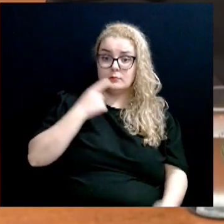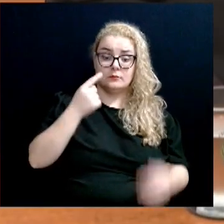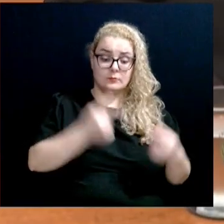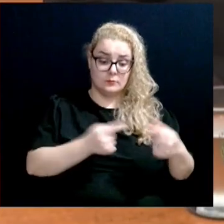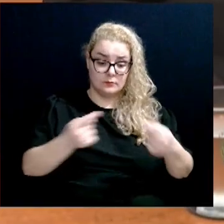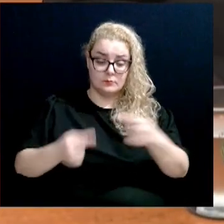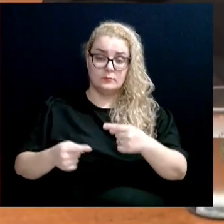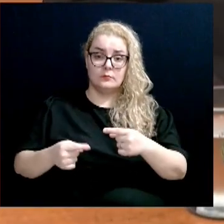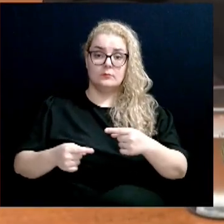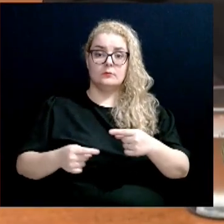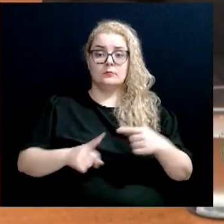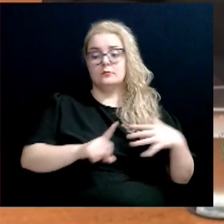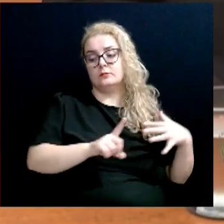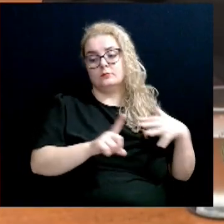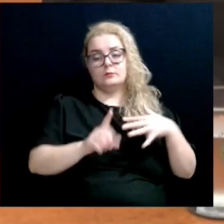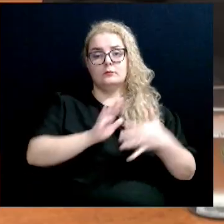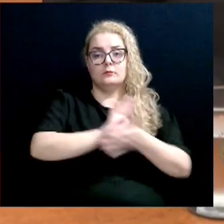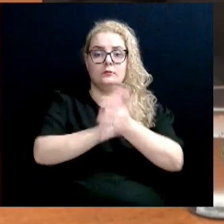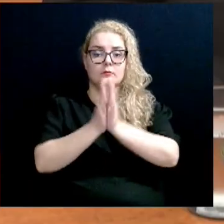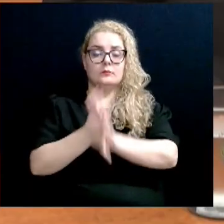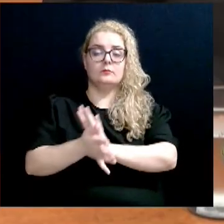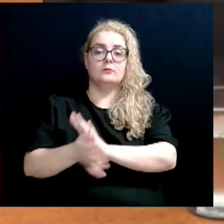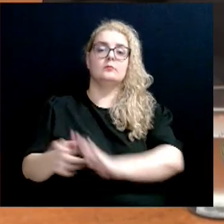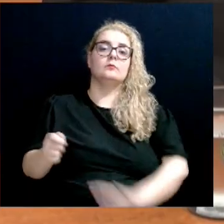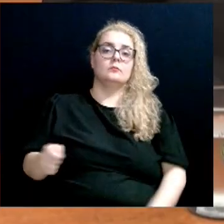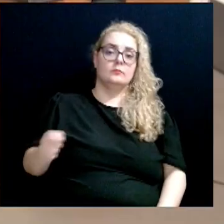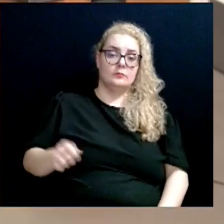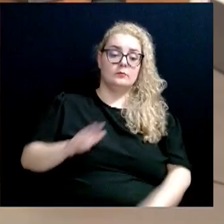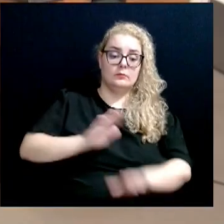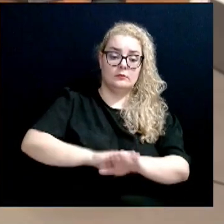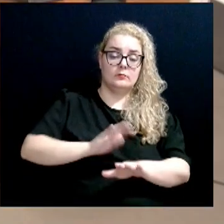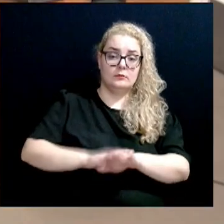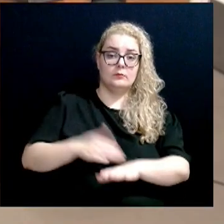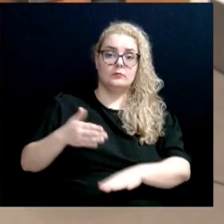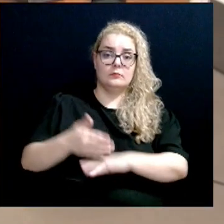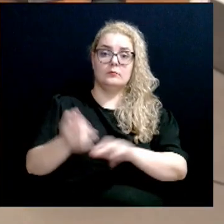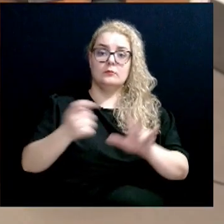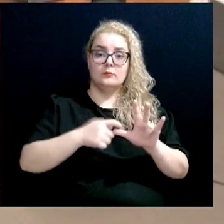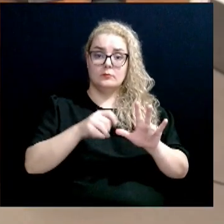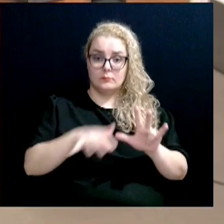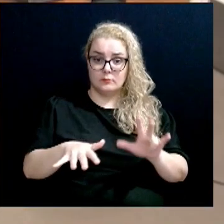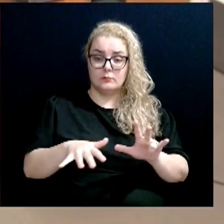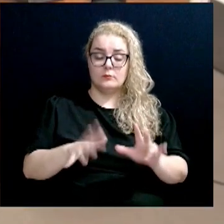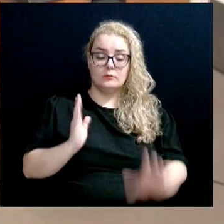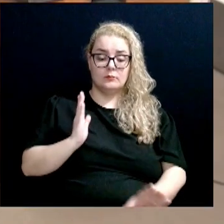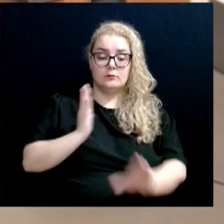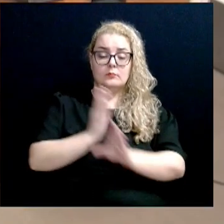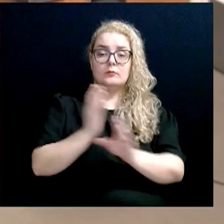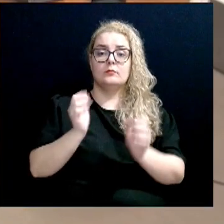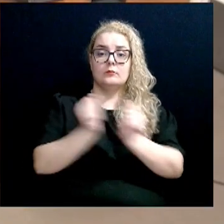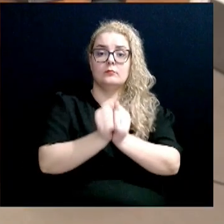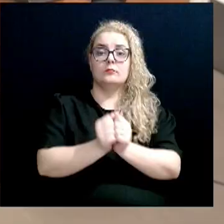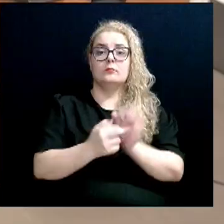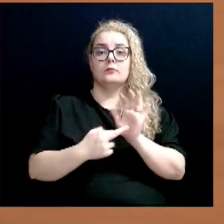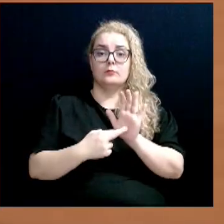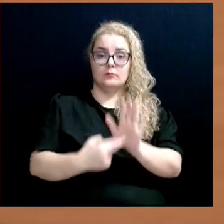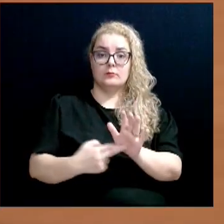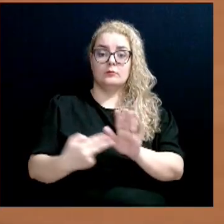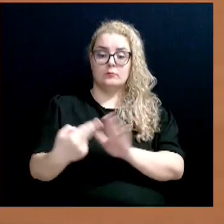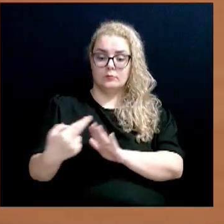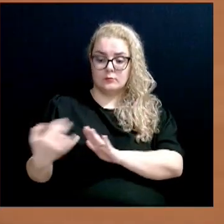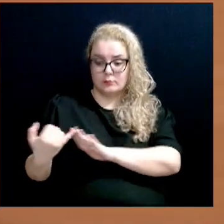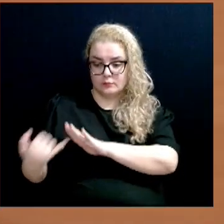perseguição às associações que atuam no acesso à cannabis medicinal. O encontro reuniu representantes de entidades, especialistas